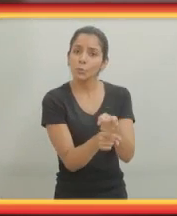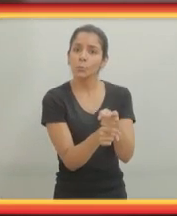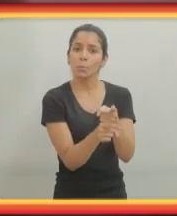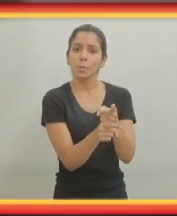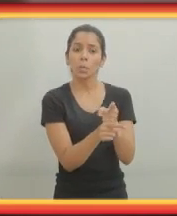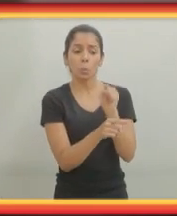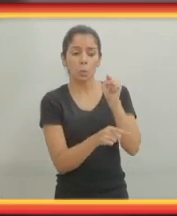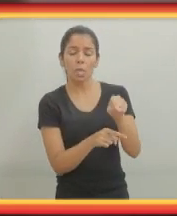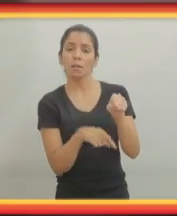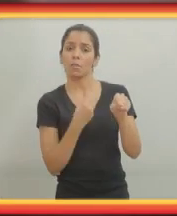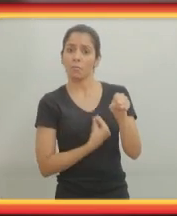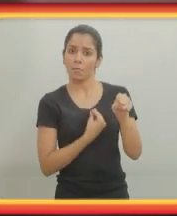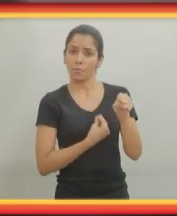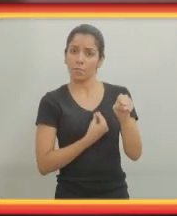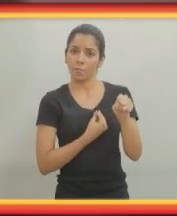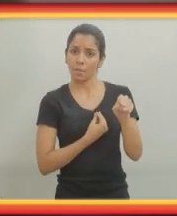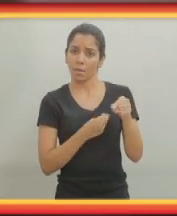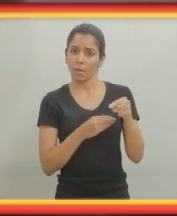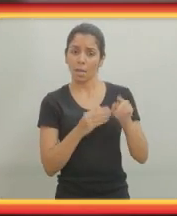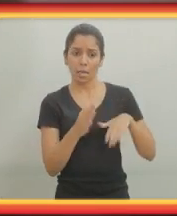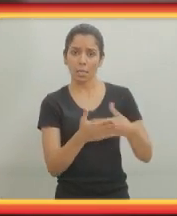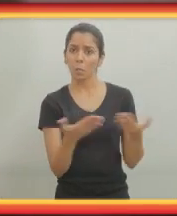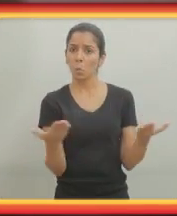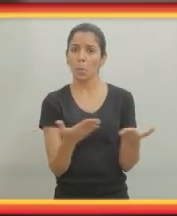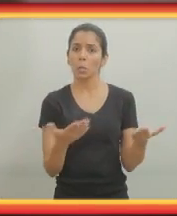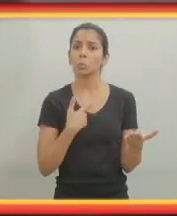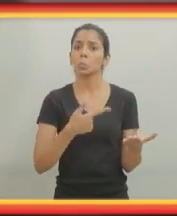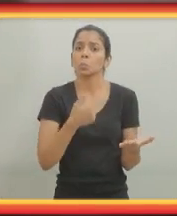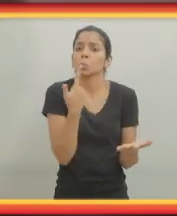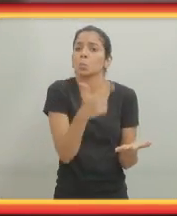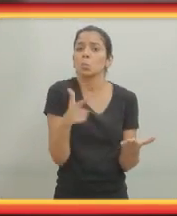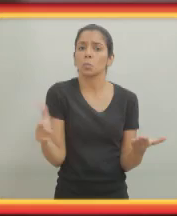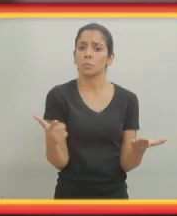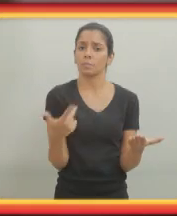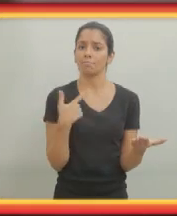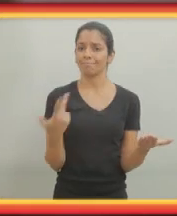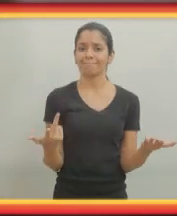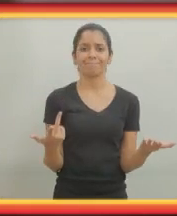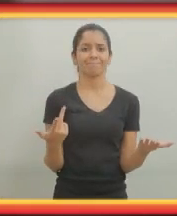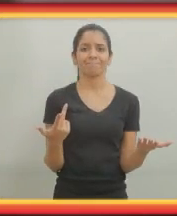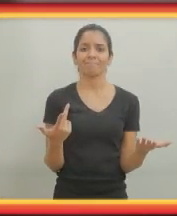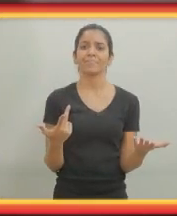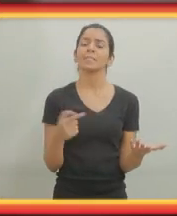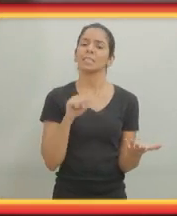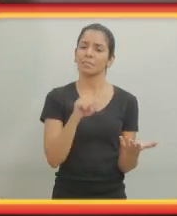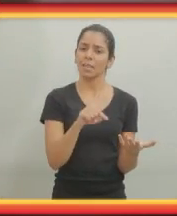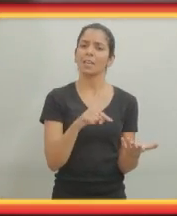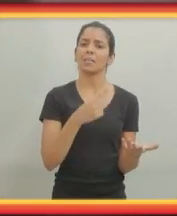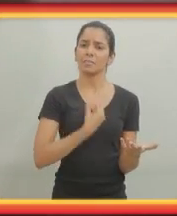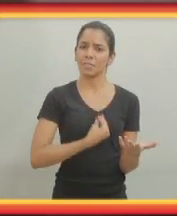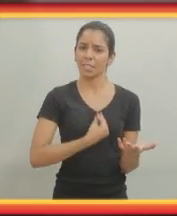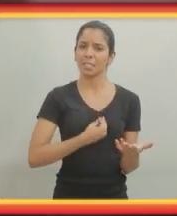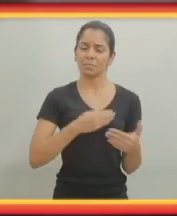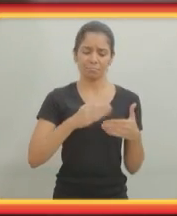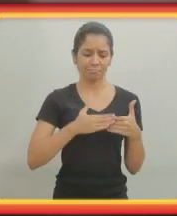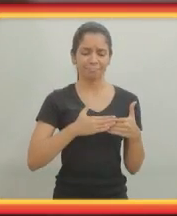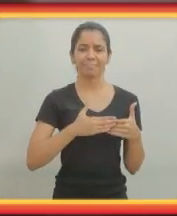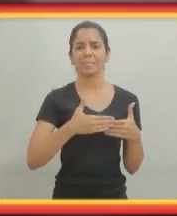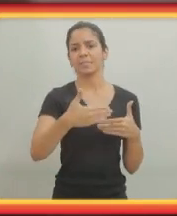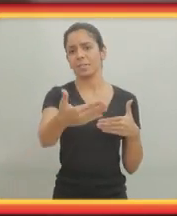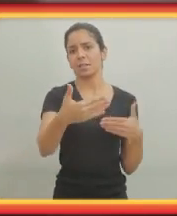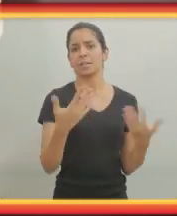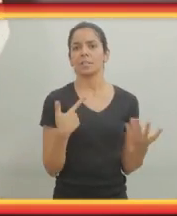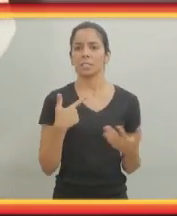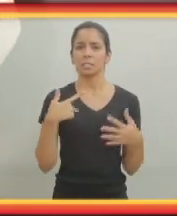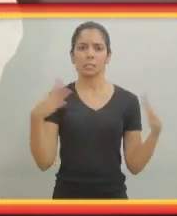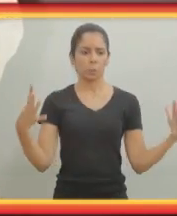estaria descobrindo que aquilo que ele viveu até aquele momento não existia? Então ele vai passar a viver